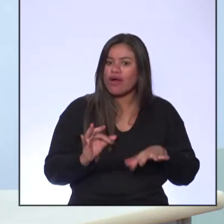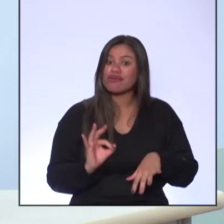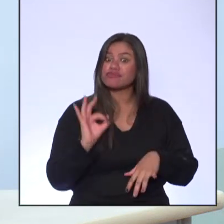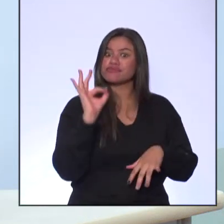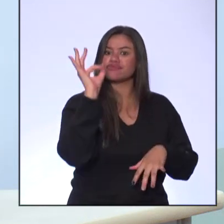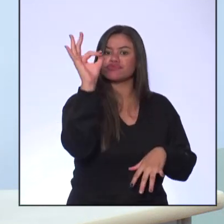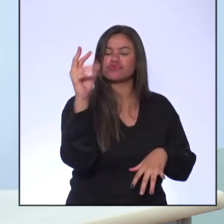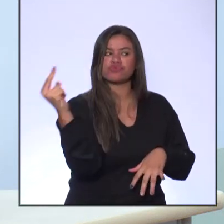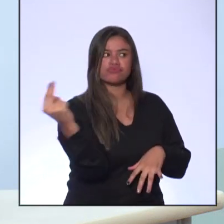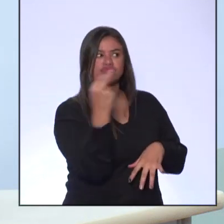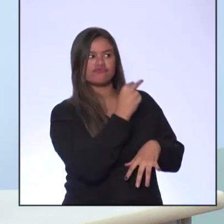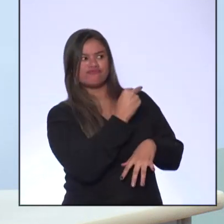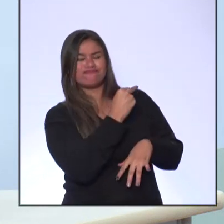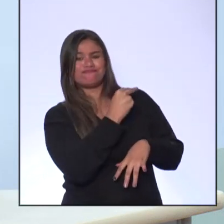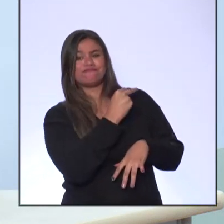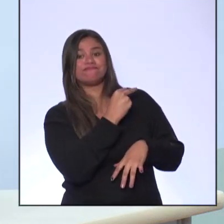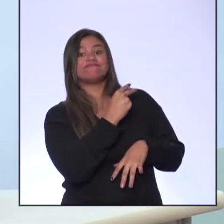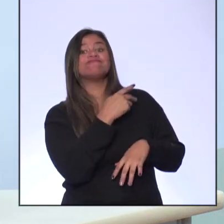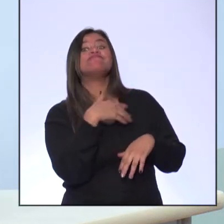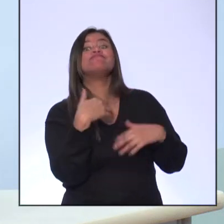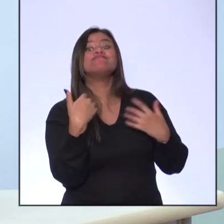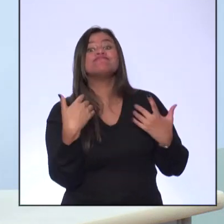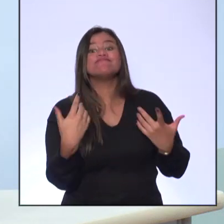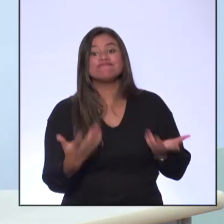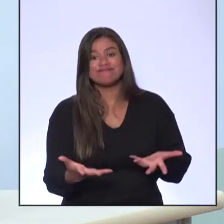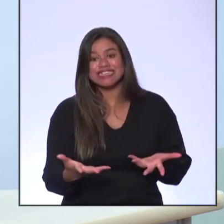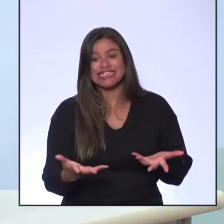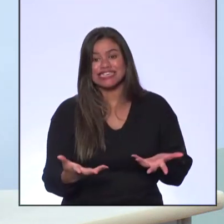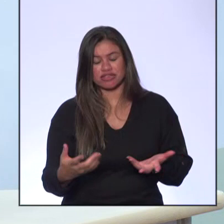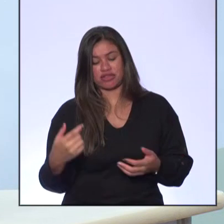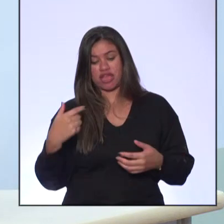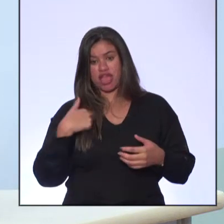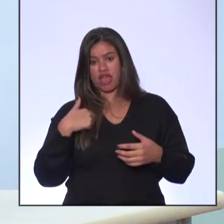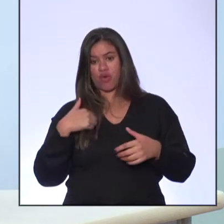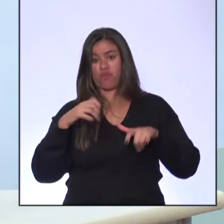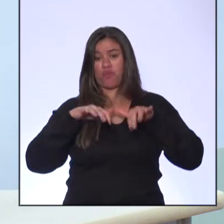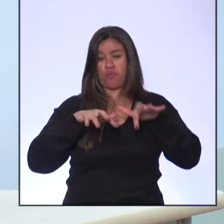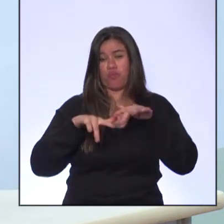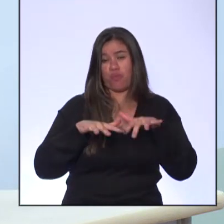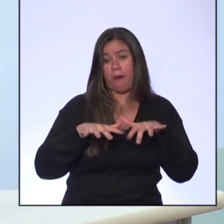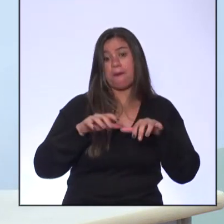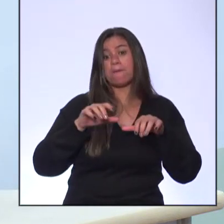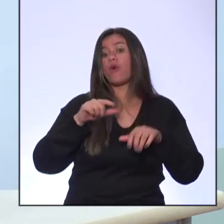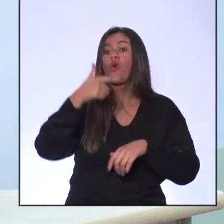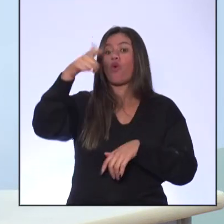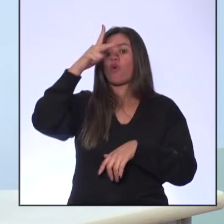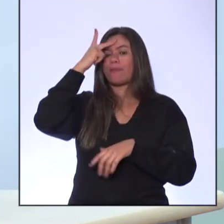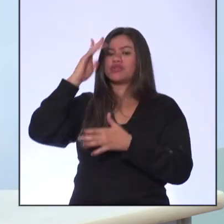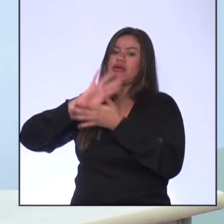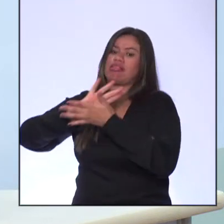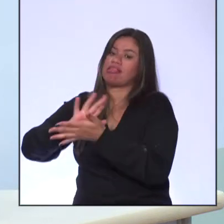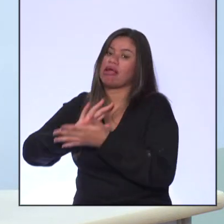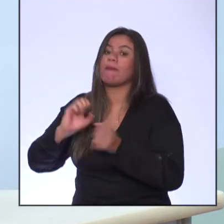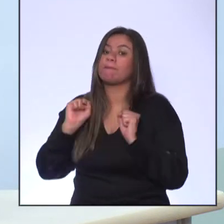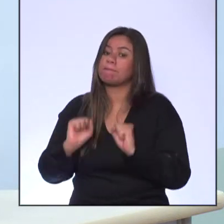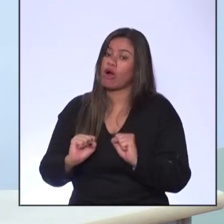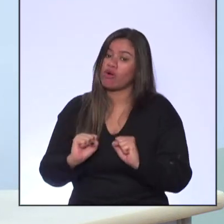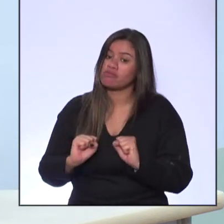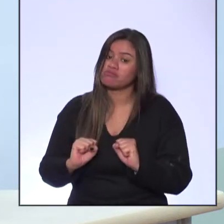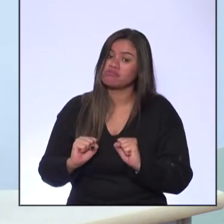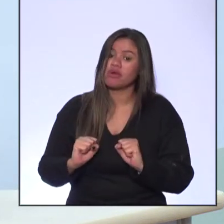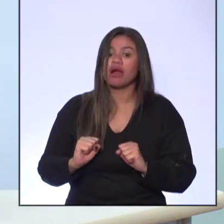ver essa postagem? Pense se o que você está postando atinge outra pessoa, se é algo produtivo